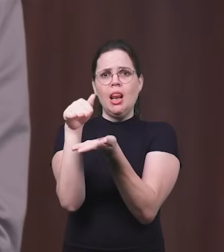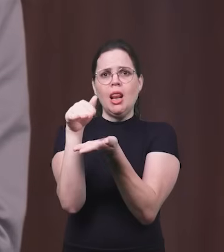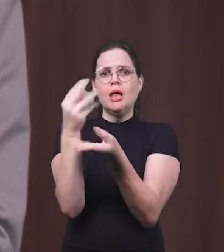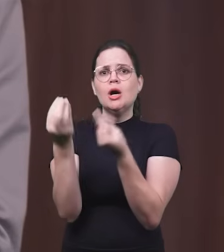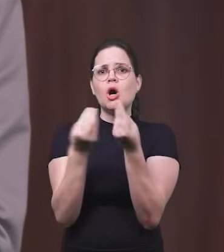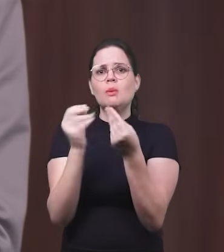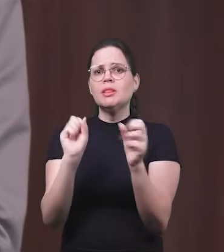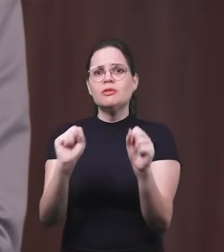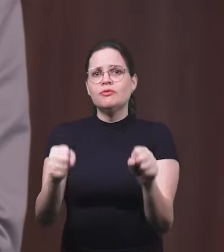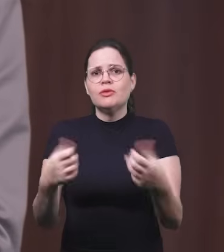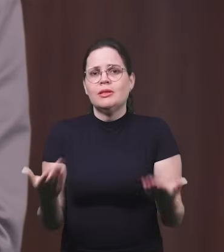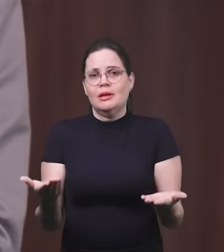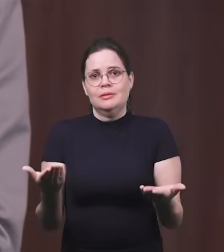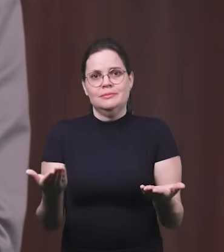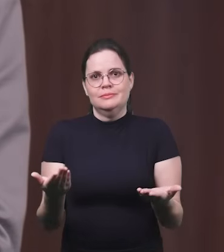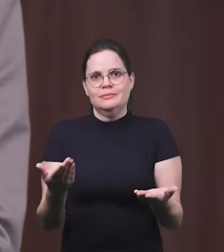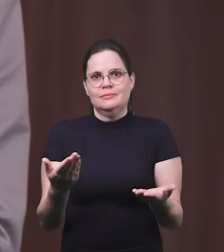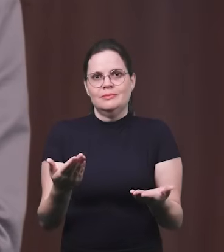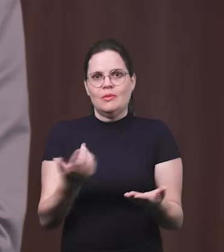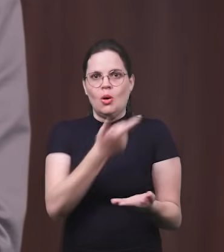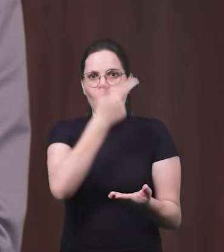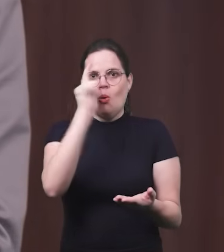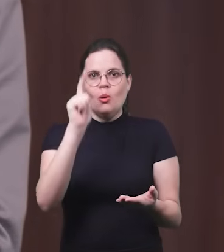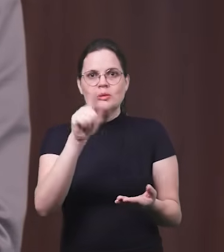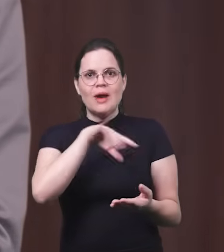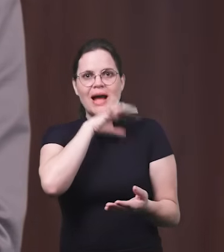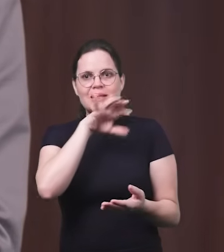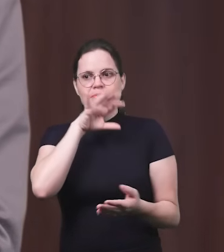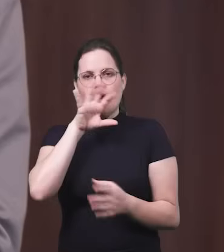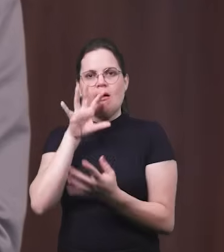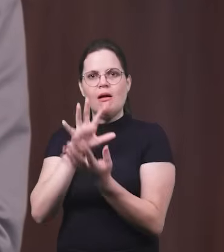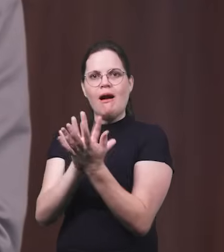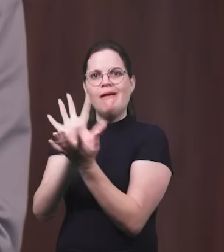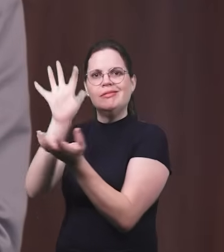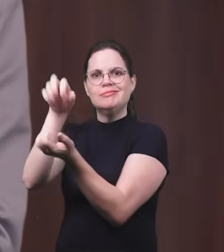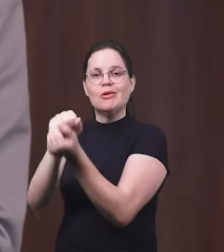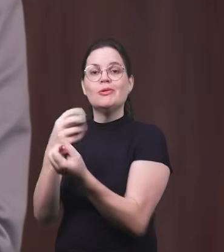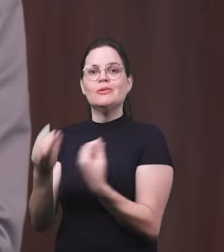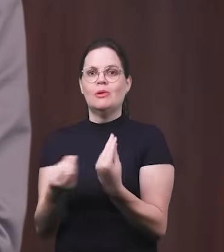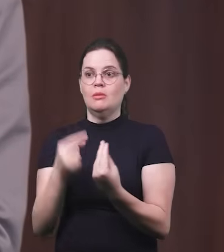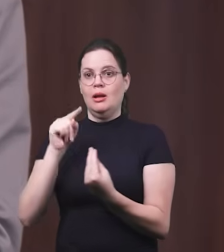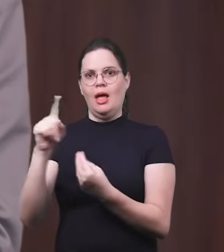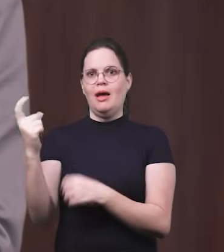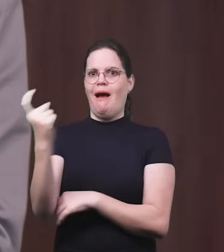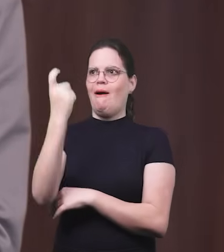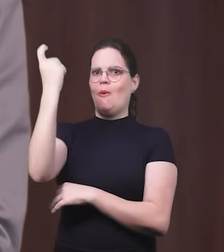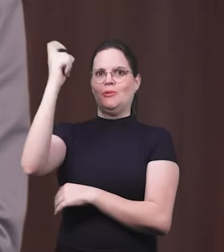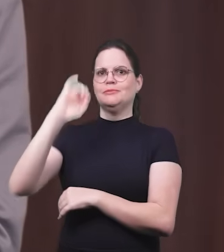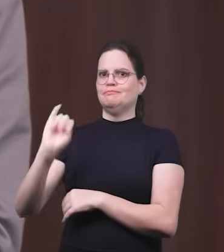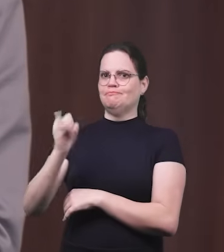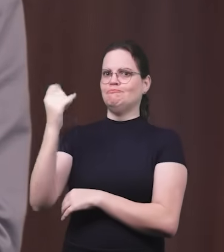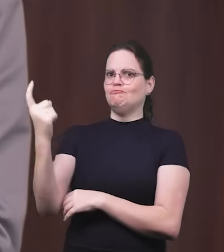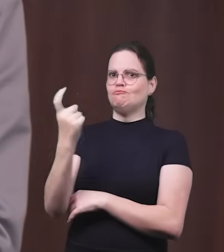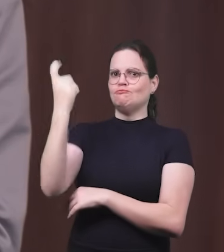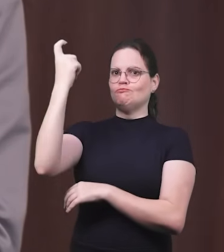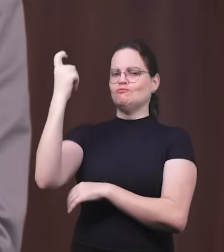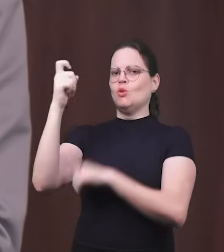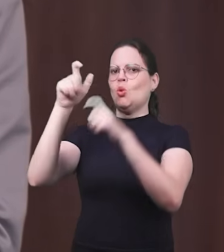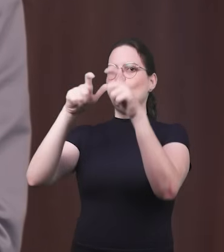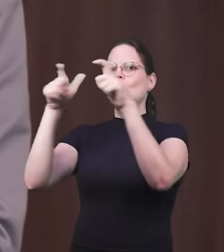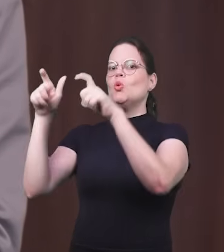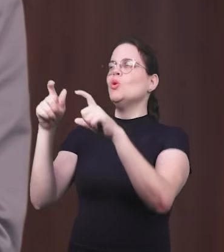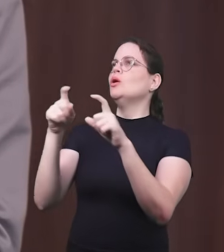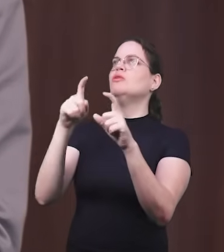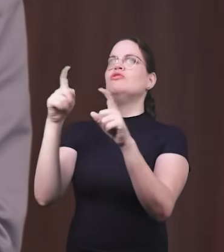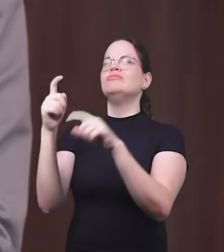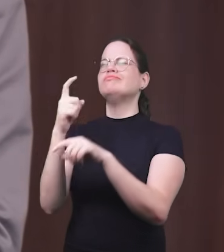de nada, nem enfrentar nenhum outro animal. Mas ali está a grande proteção dele. É ali que ele protege os filhos, seus